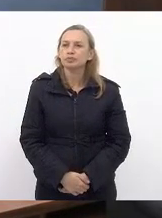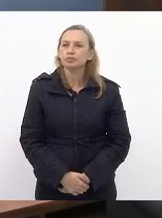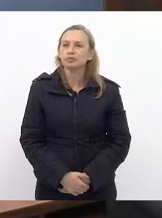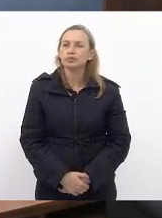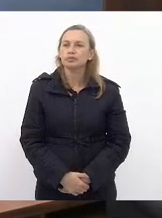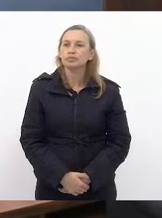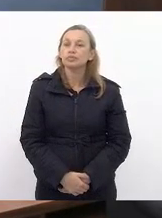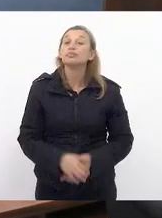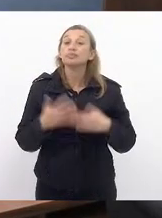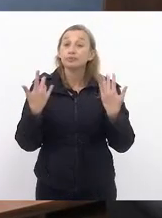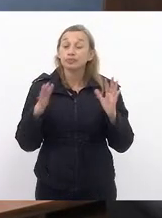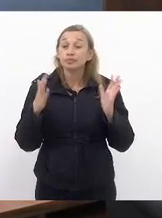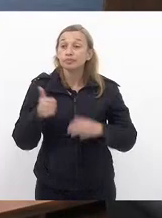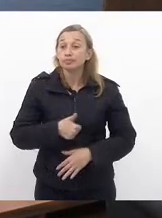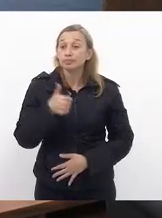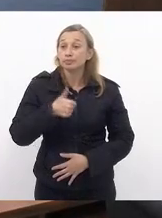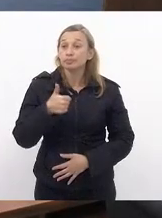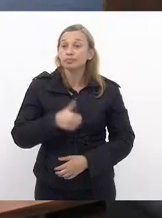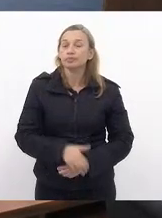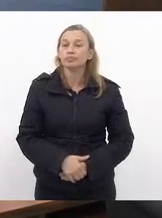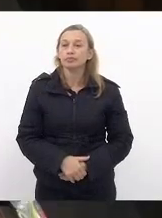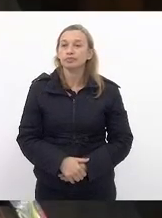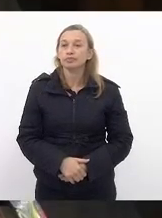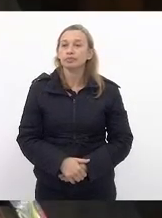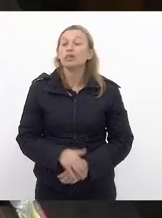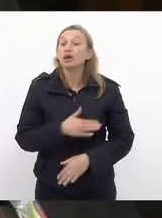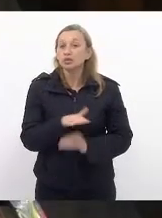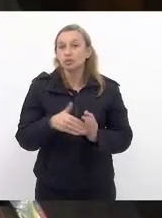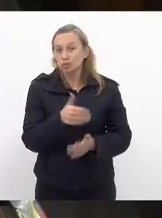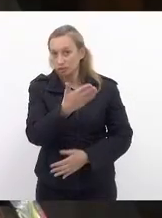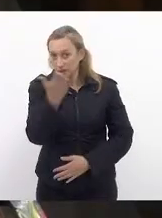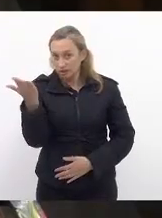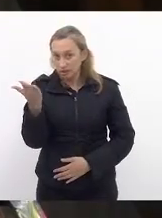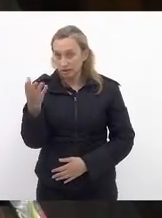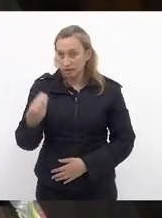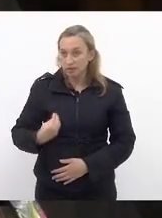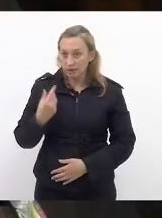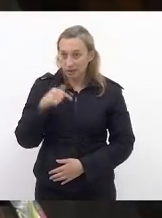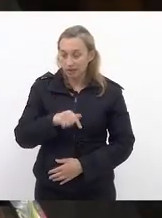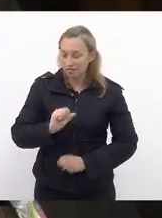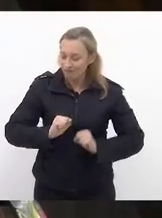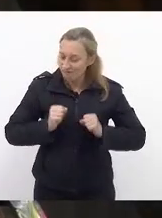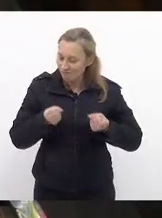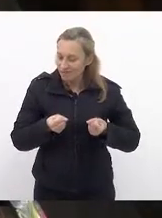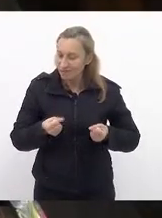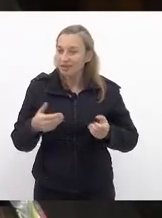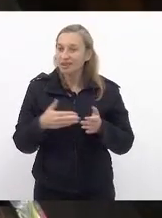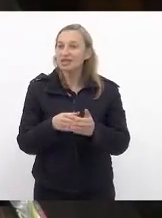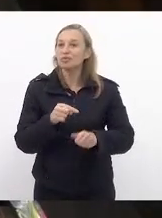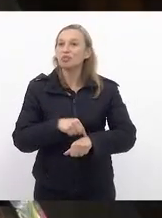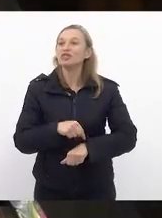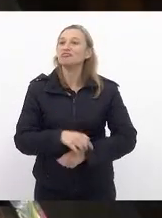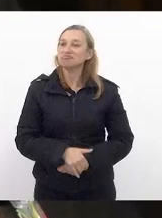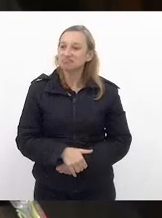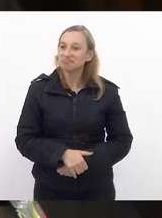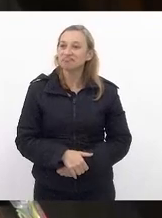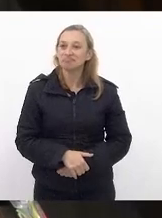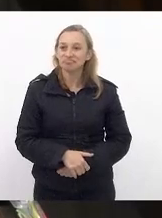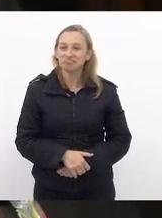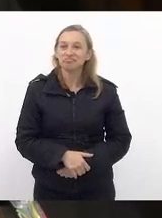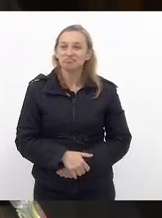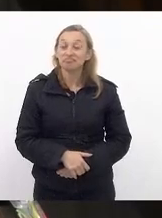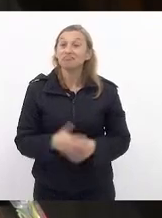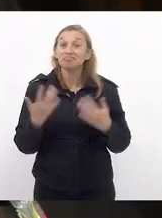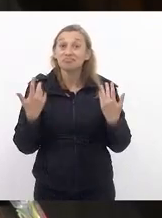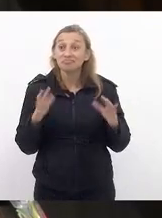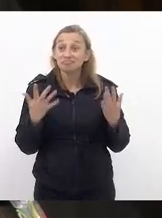eu parabenizo em primeiro lugar a todos vocês que estiveram aqui bravamente até essa hora eu